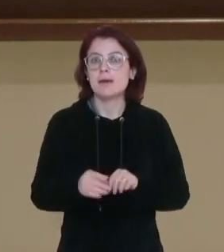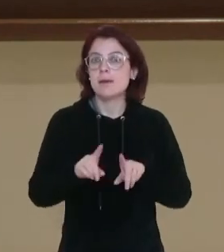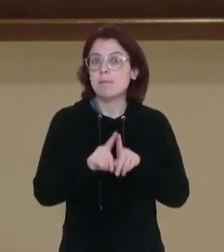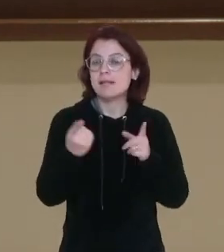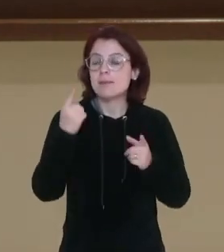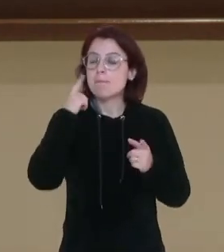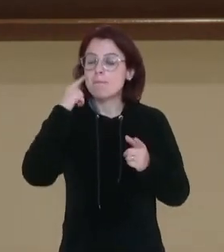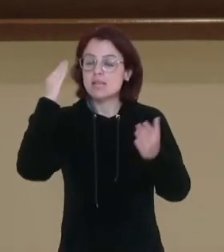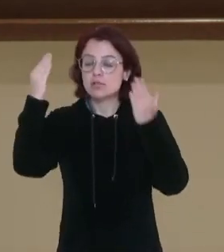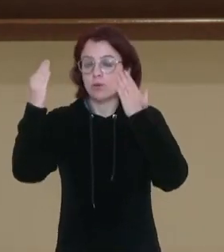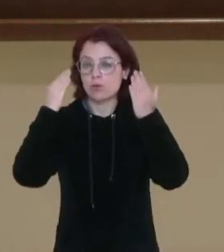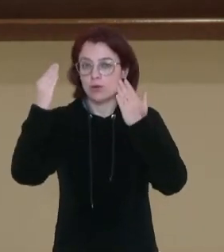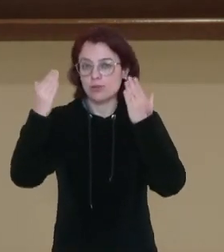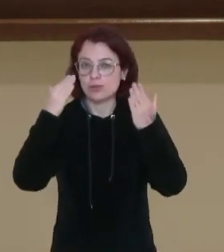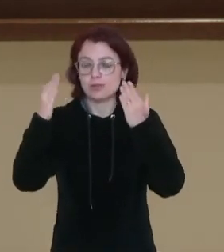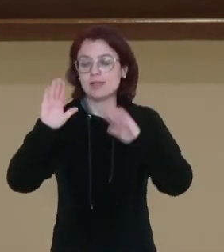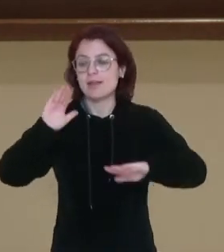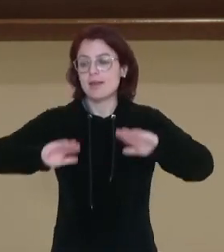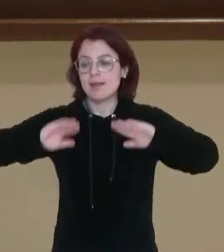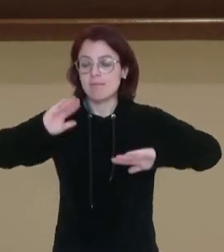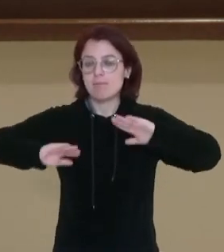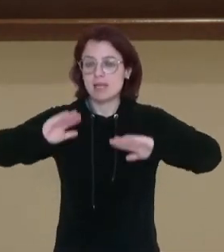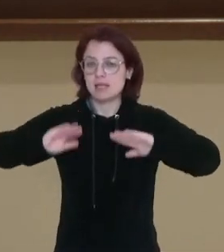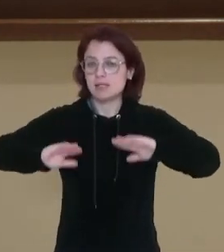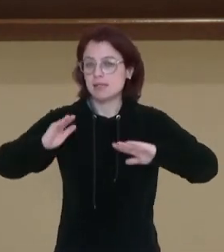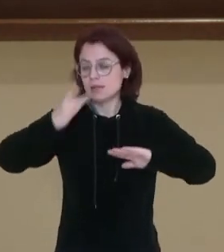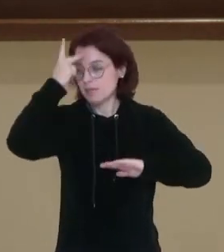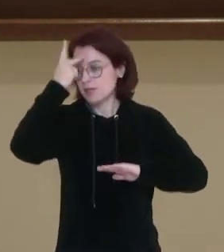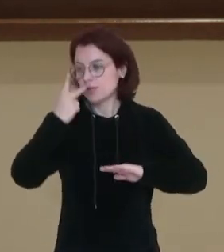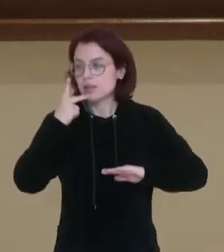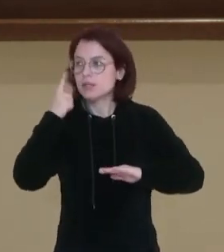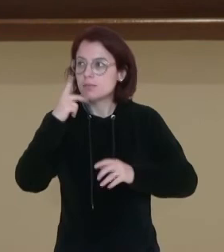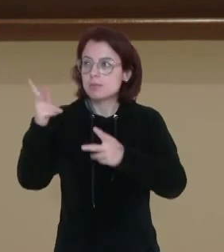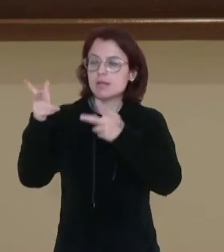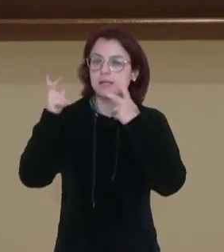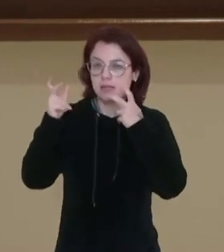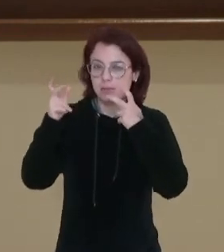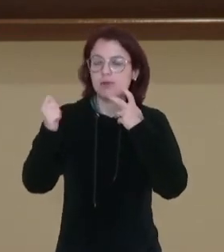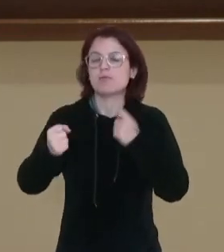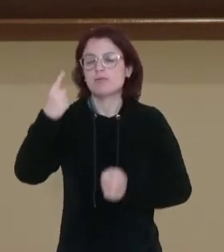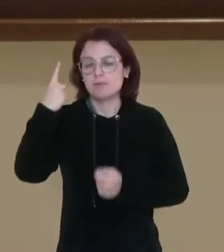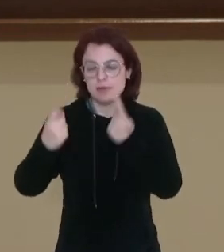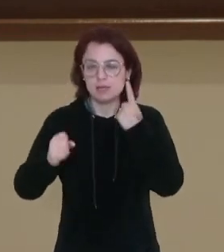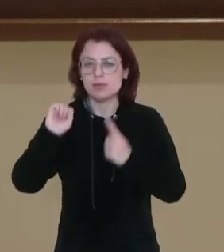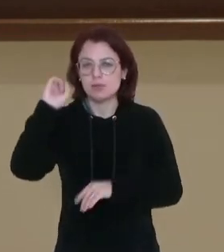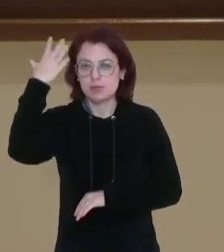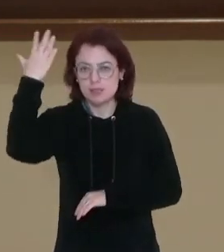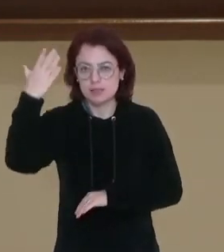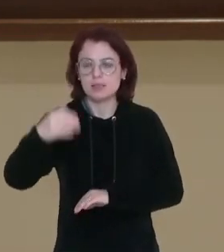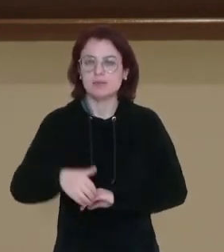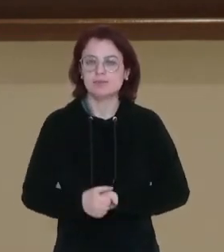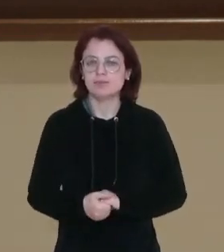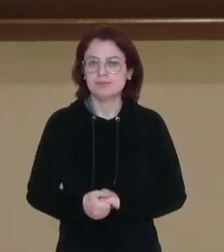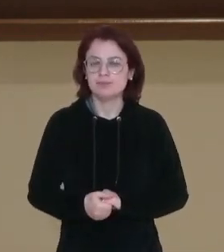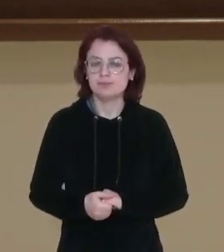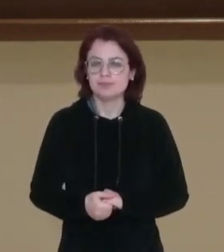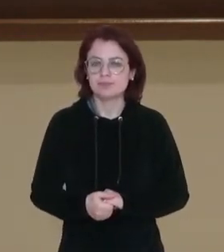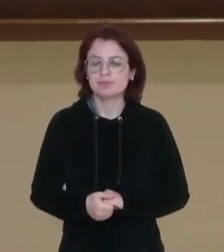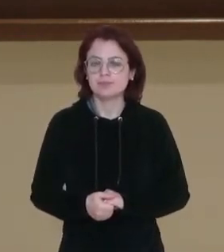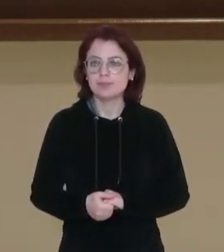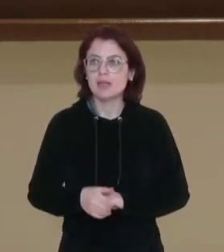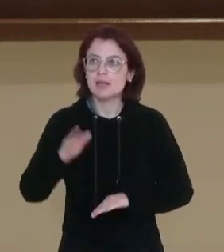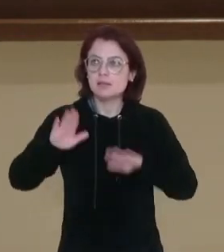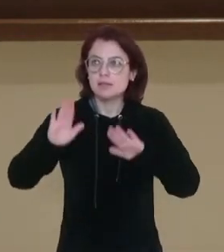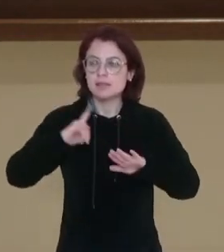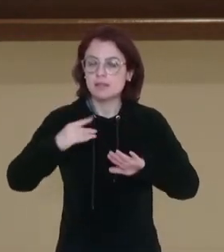tempo psicológico vai depender de como o personagem percebe os fatos que ele está vivenciando, né? Às